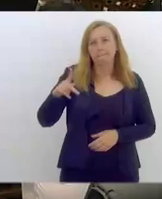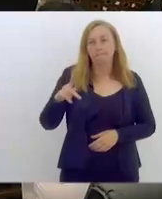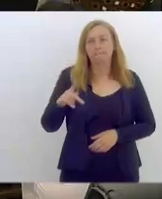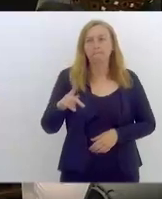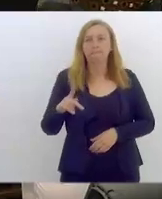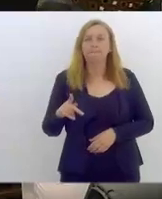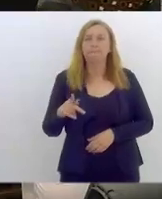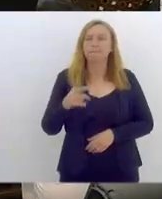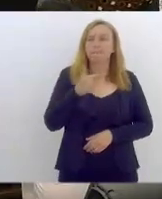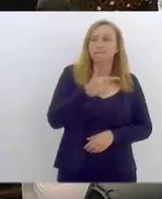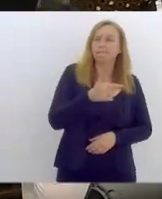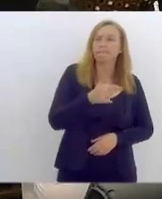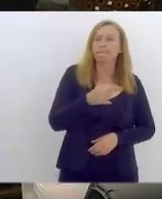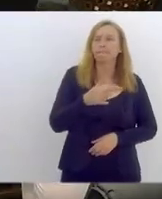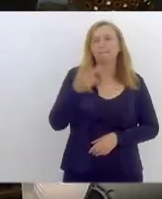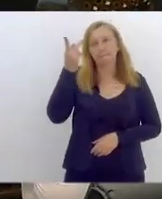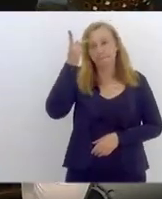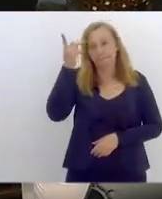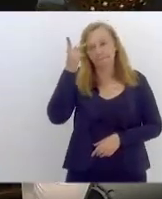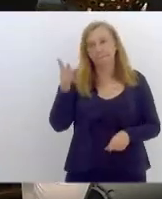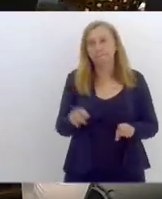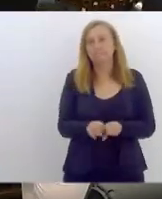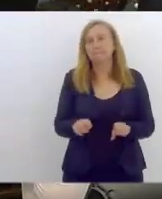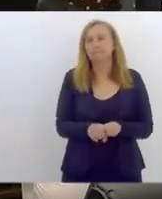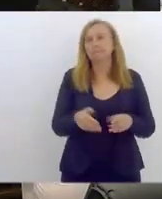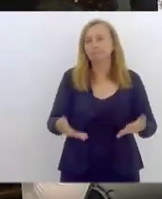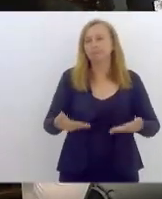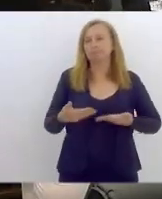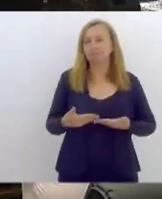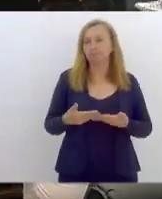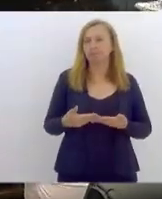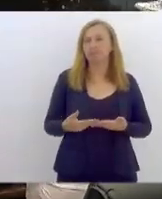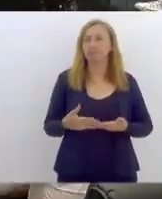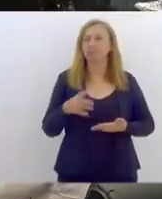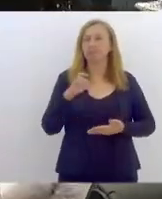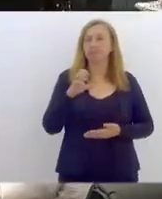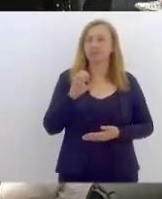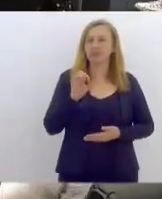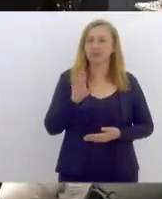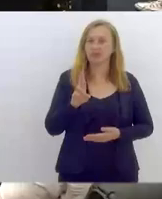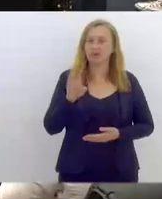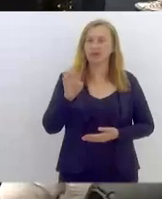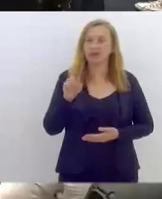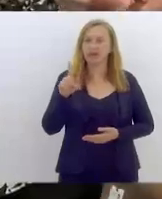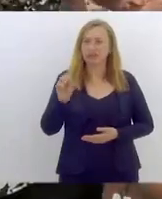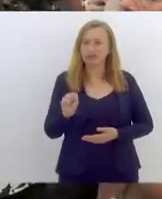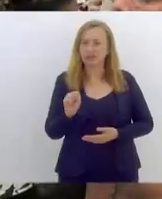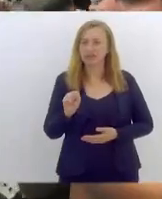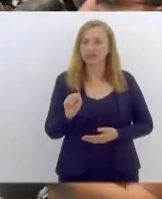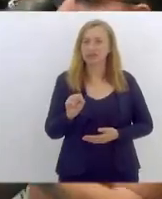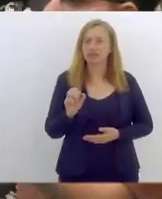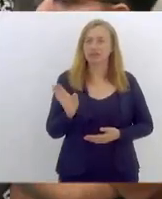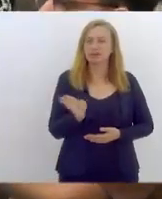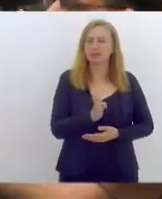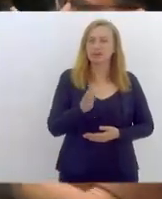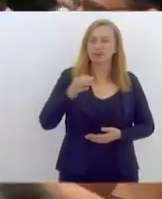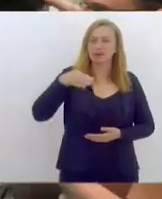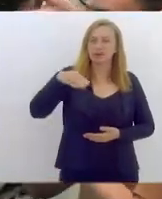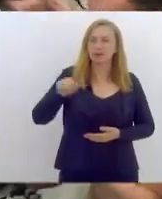Paulo. Gostaria também de convidar a Redes da Maré. Olha, por favor, muito